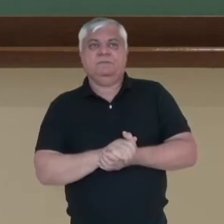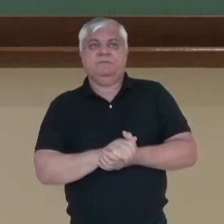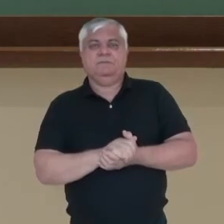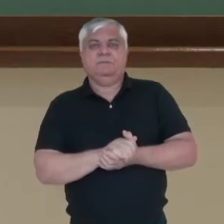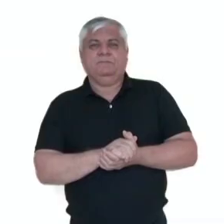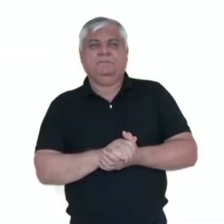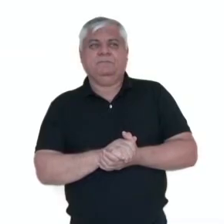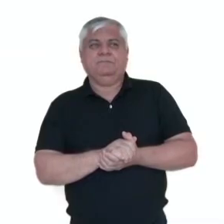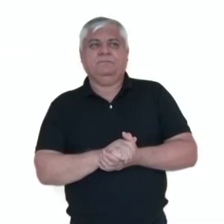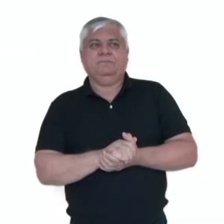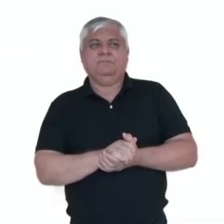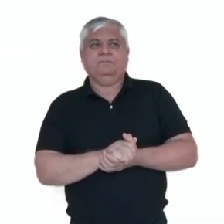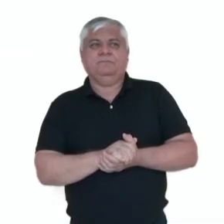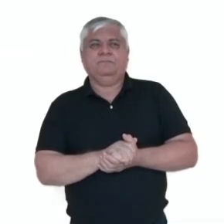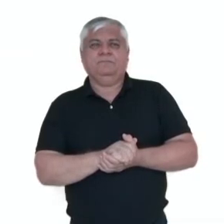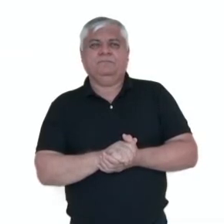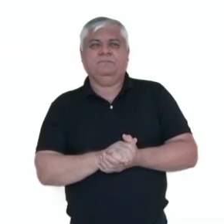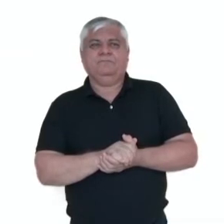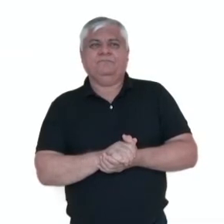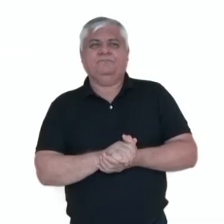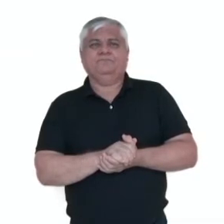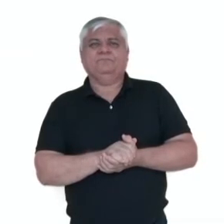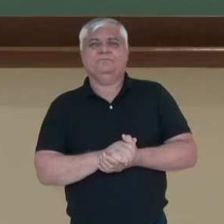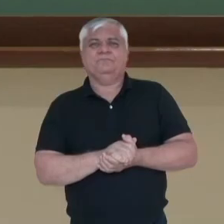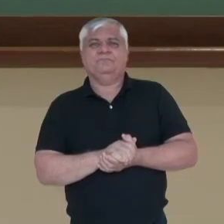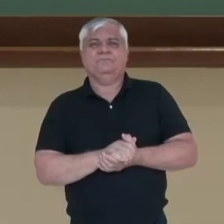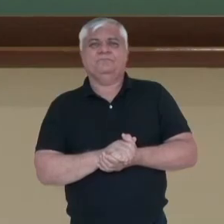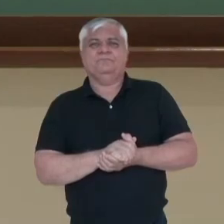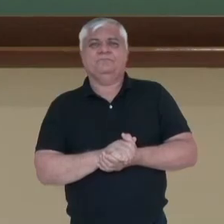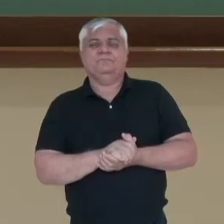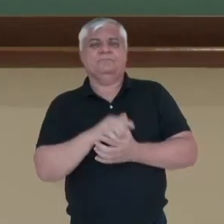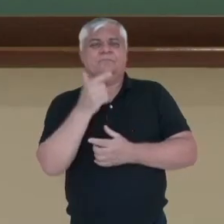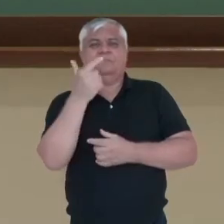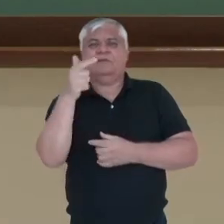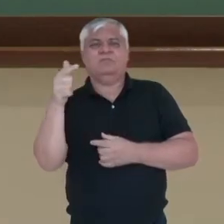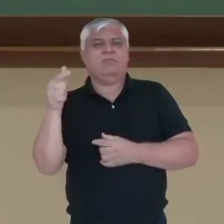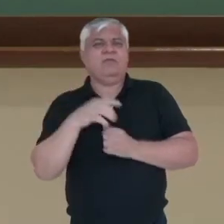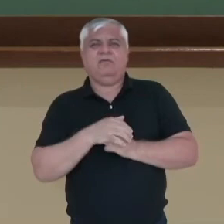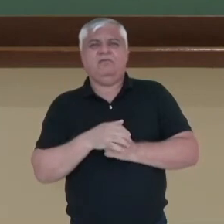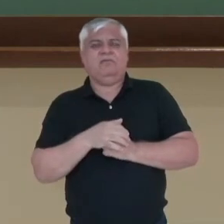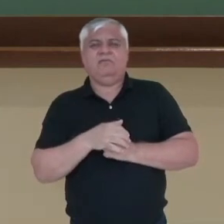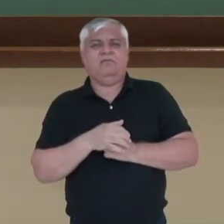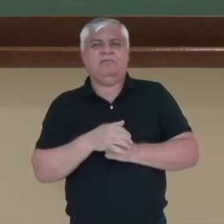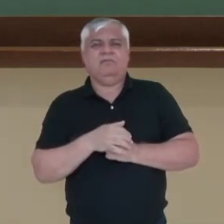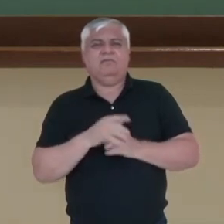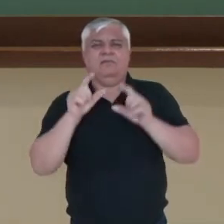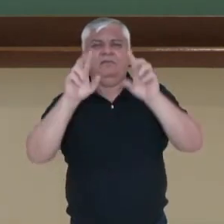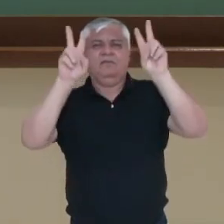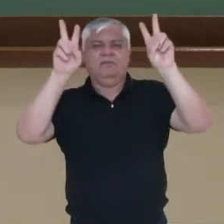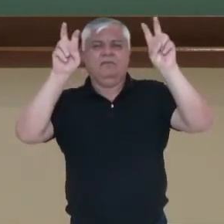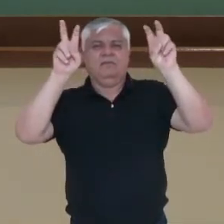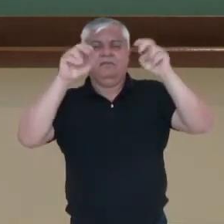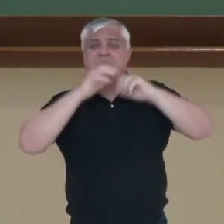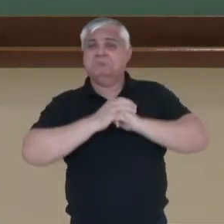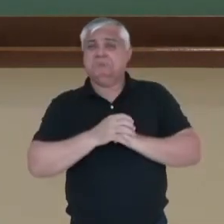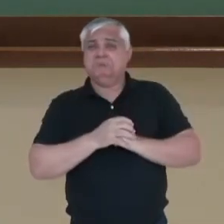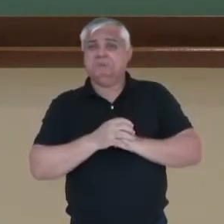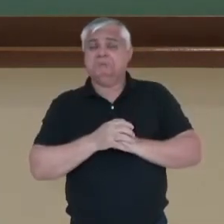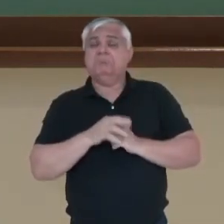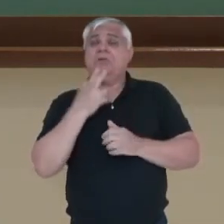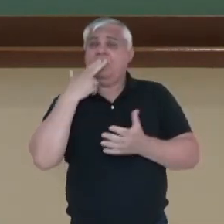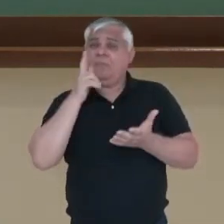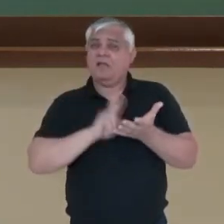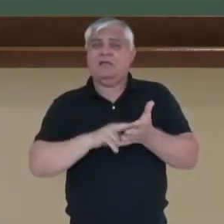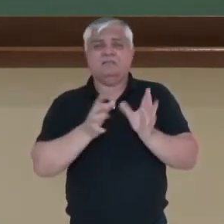2002, nós jovens. Perceba que não tem um vocativo. Por quê? Por se tratar justamente de uma